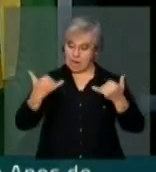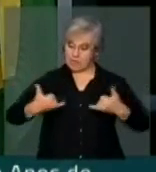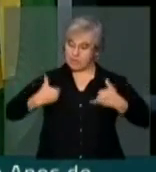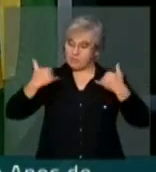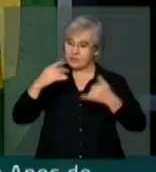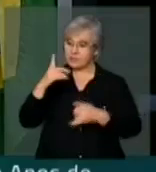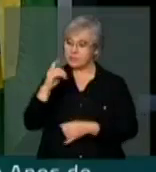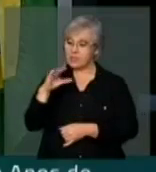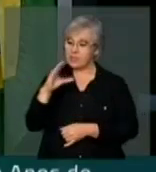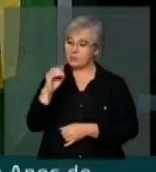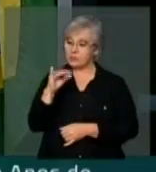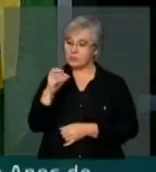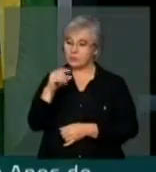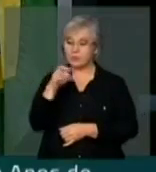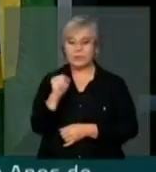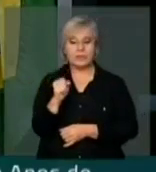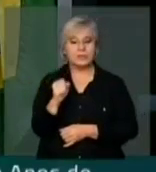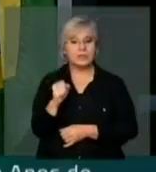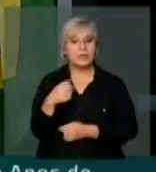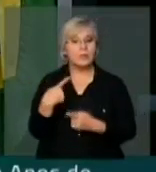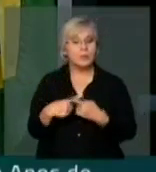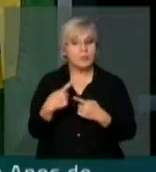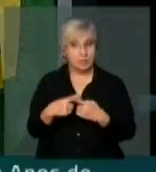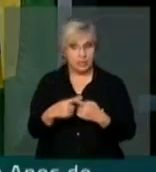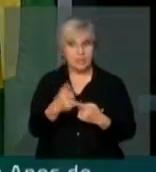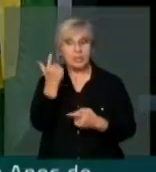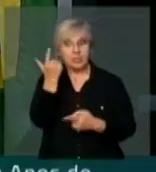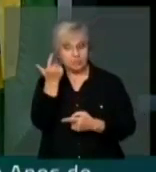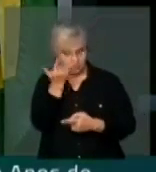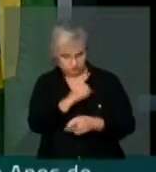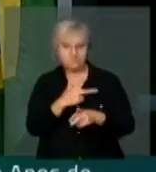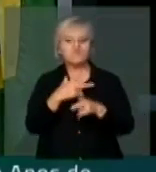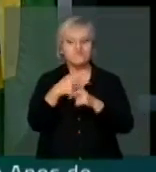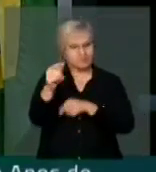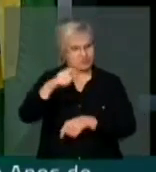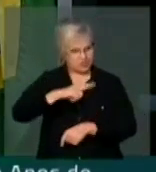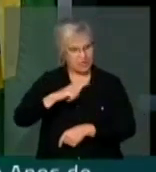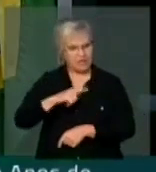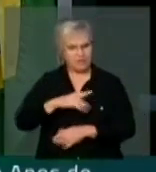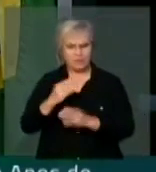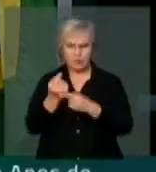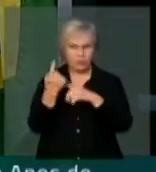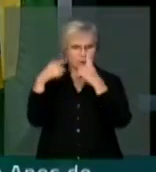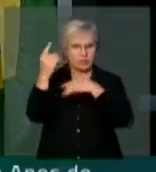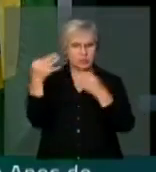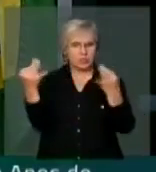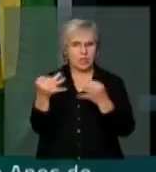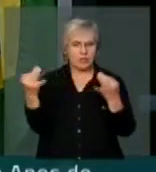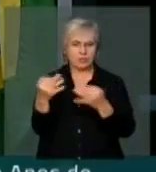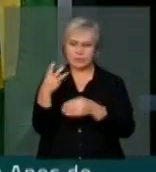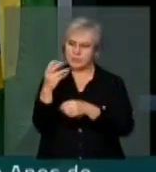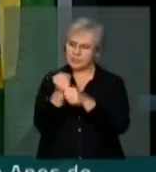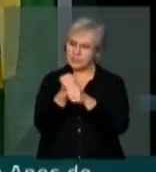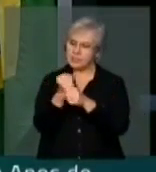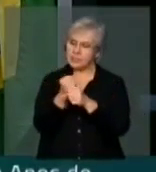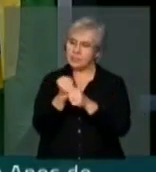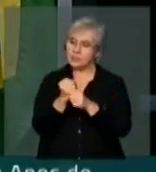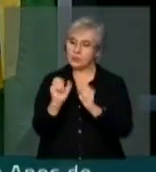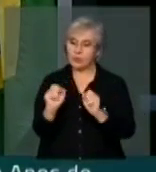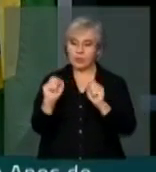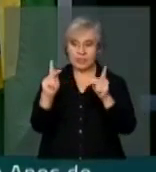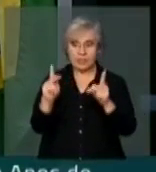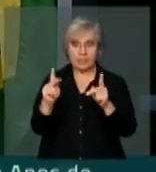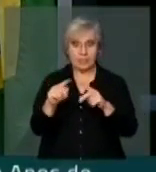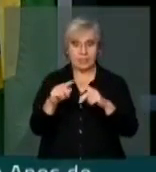da democracia, é porque sentimos que houve avanço nestes últimos 30 anos, digno de festejo. Daí que